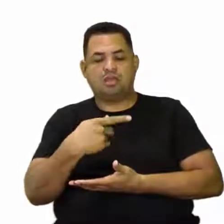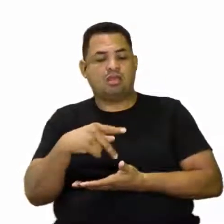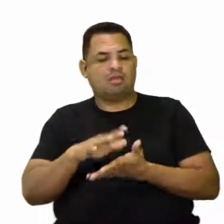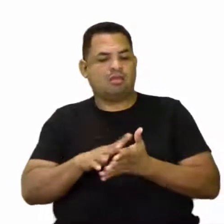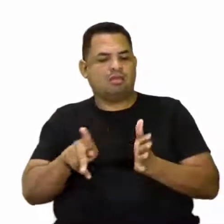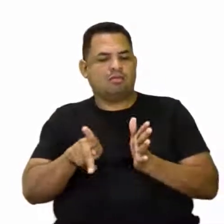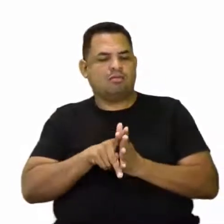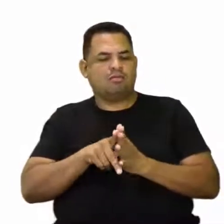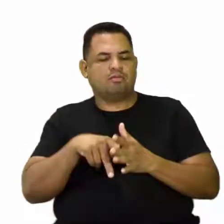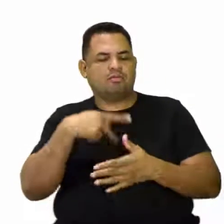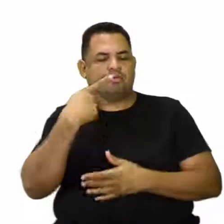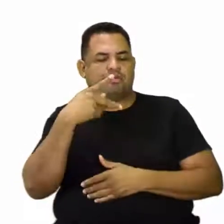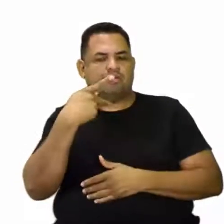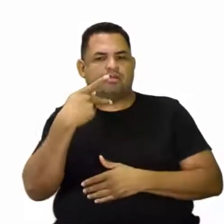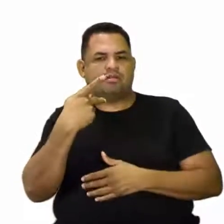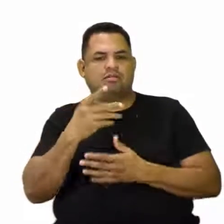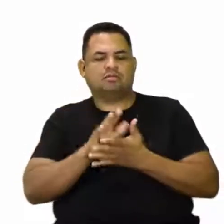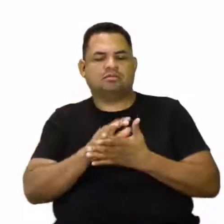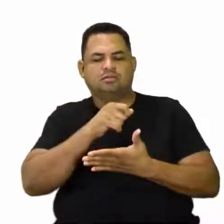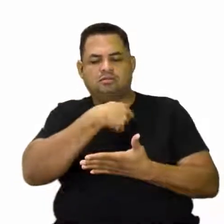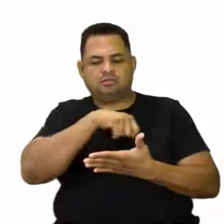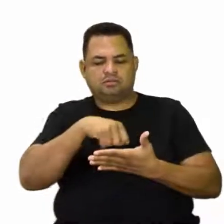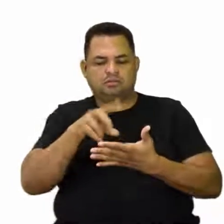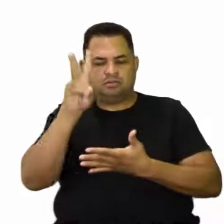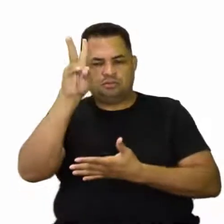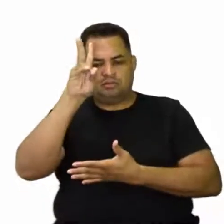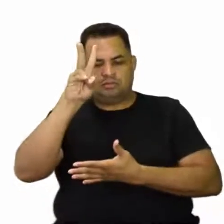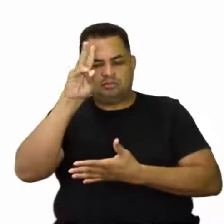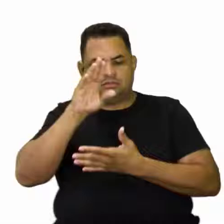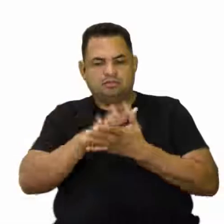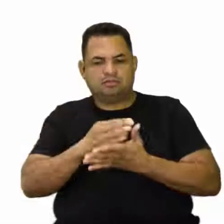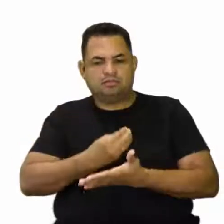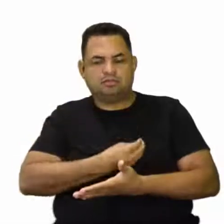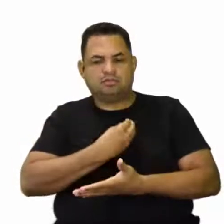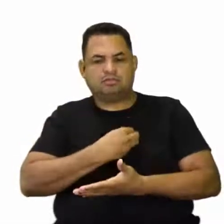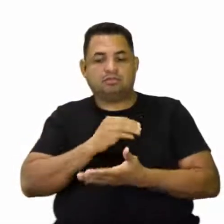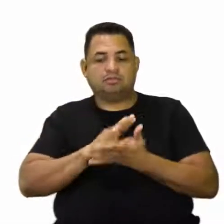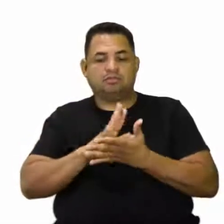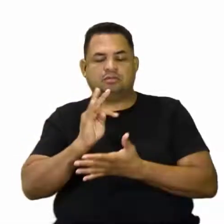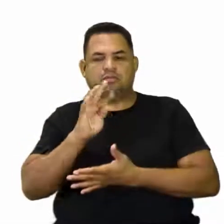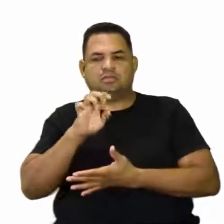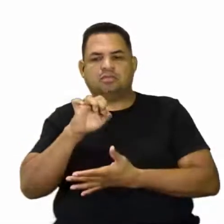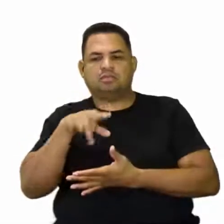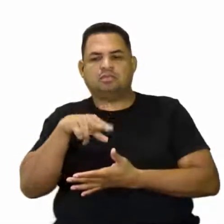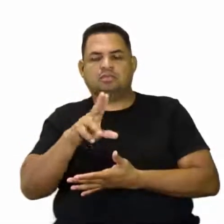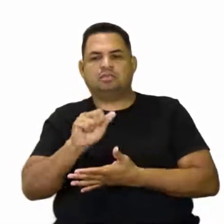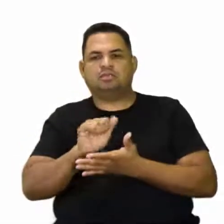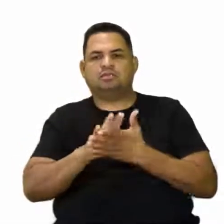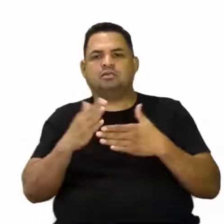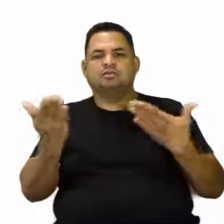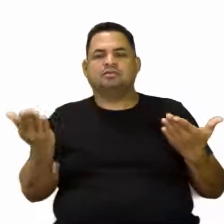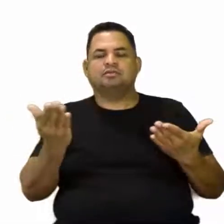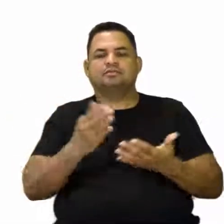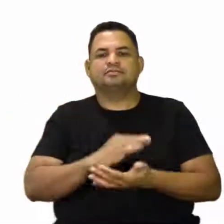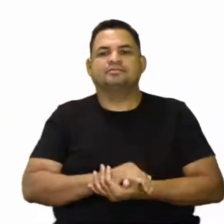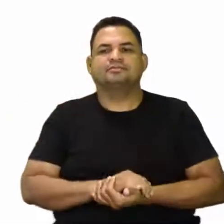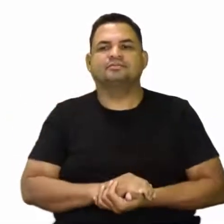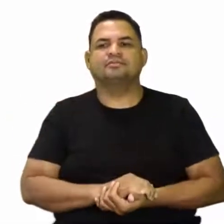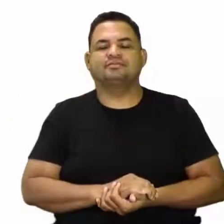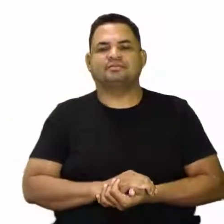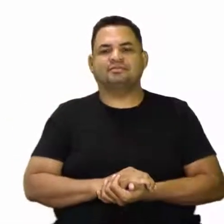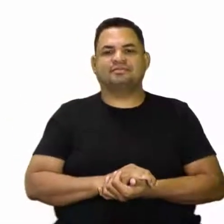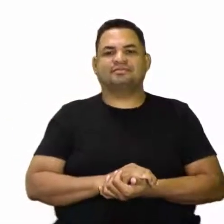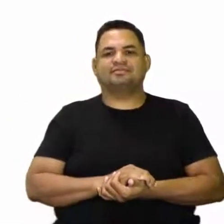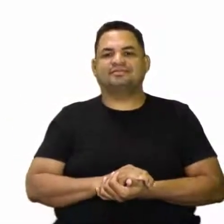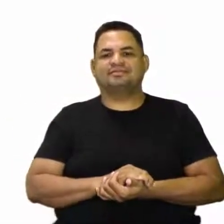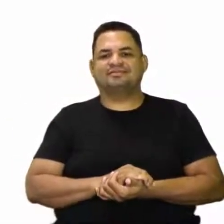vida da professora Tainá. Se eu escrever uma história sobre a vida dela, eu vou Haja folha, hein? Oxi! E olha que